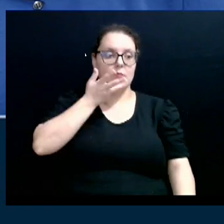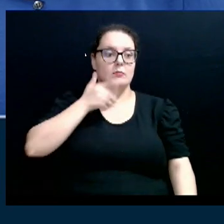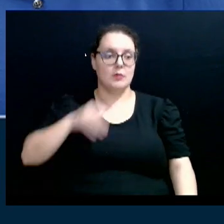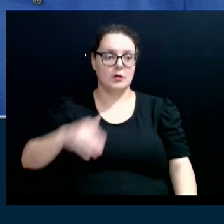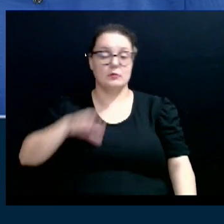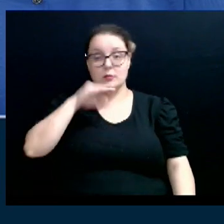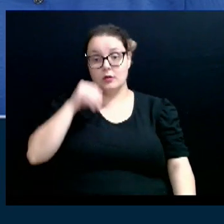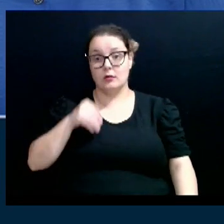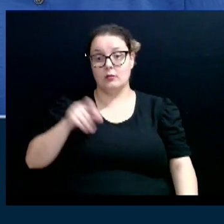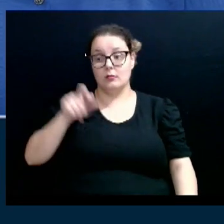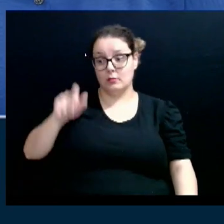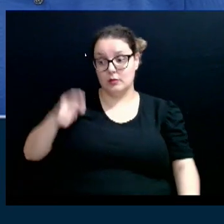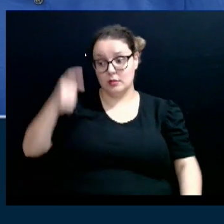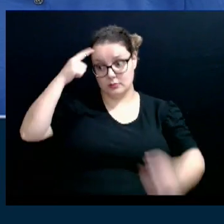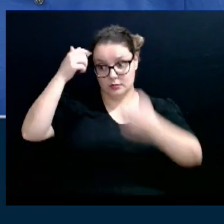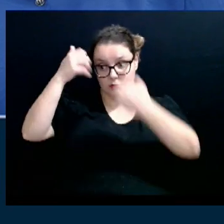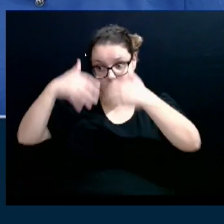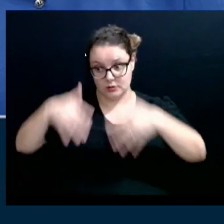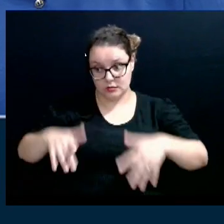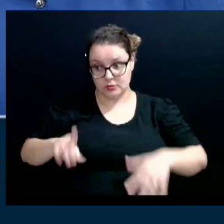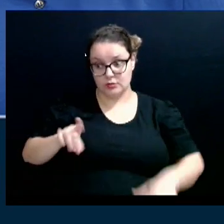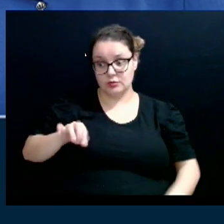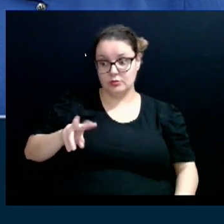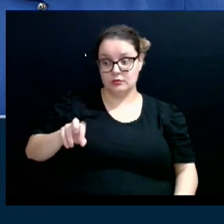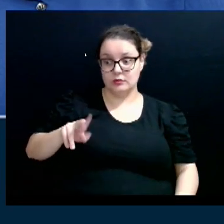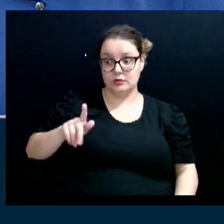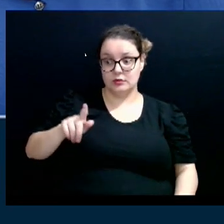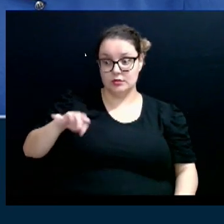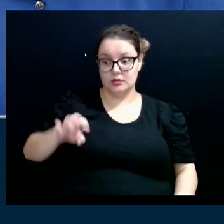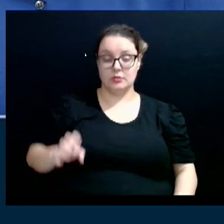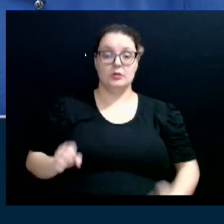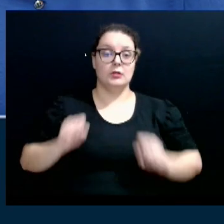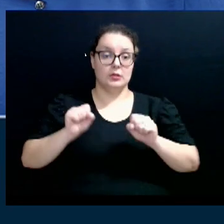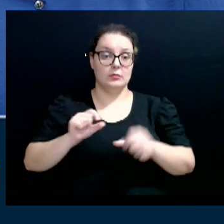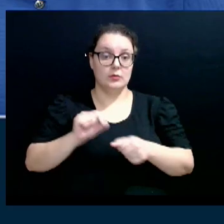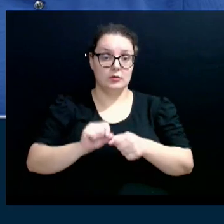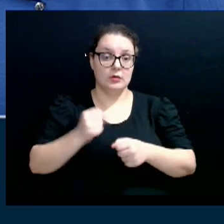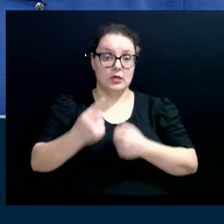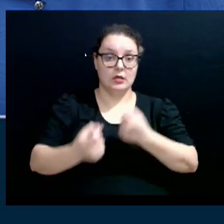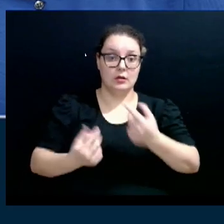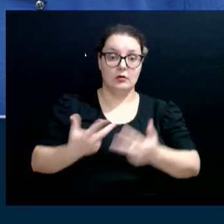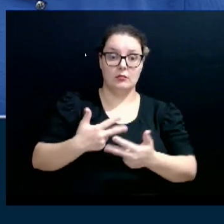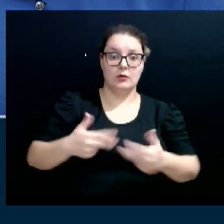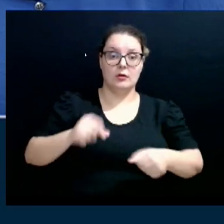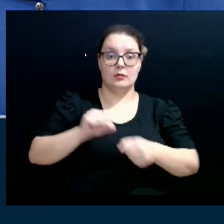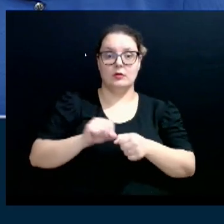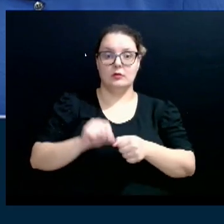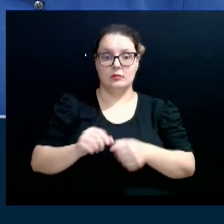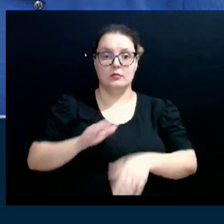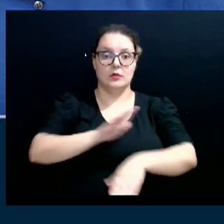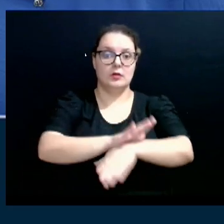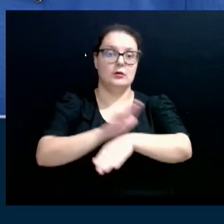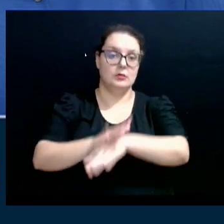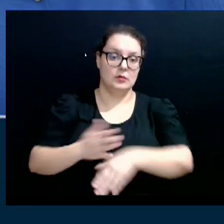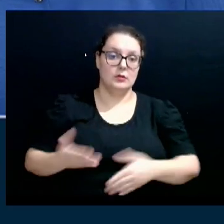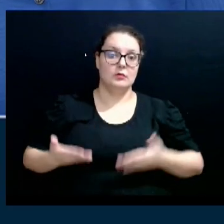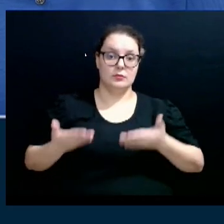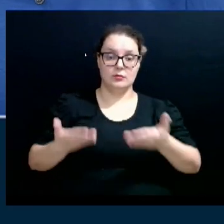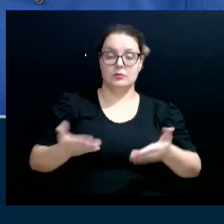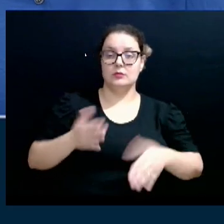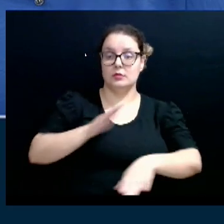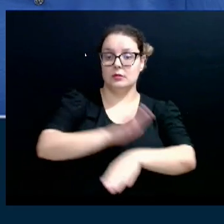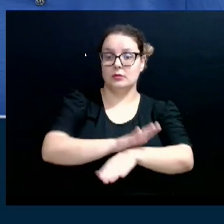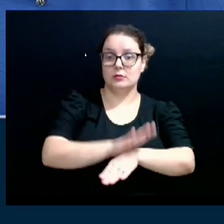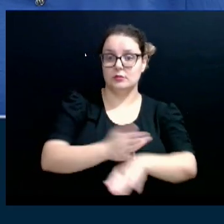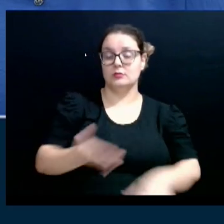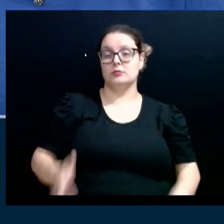neurodivergente em casa e que a gente possa fazer alguma coisa para ajudar ou oferecer ajuda,